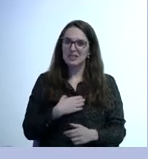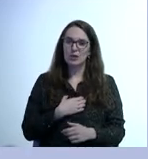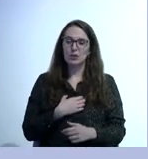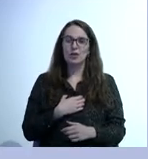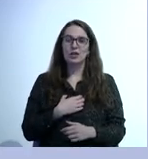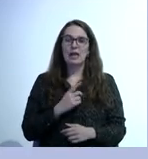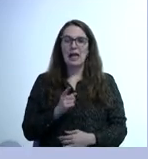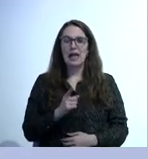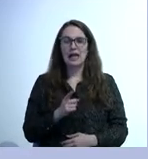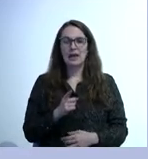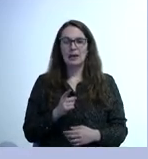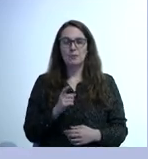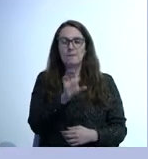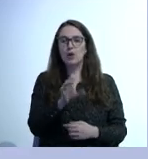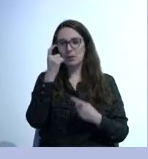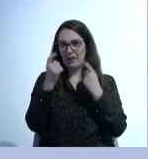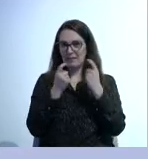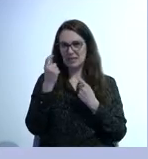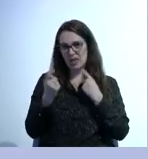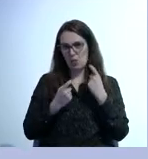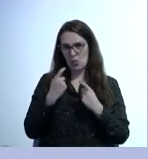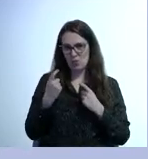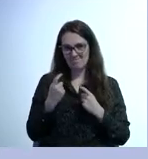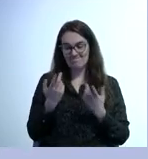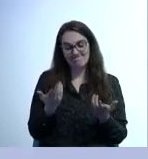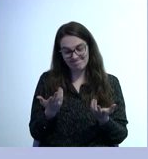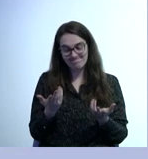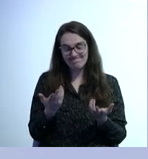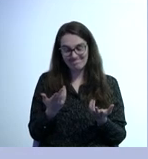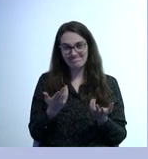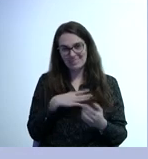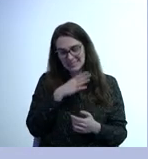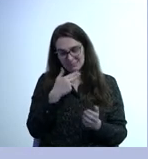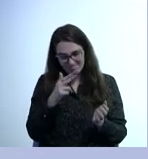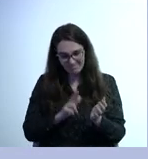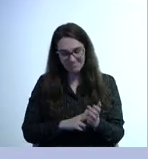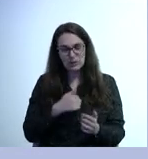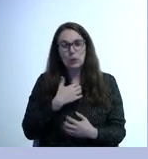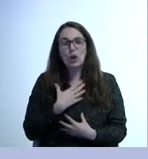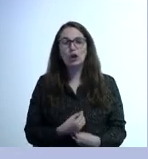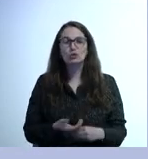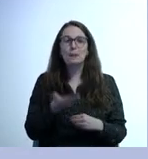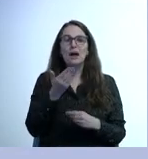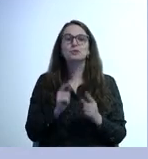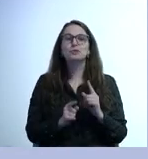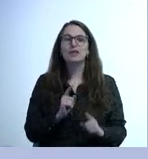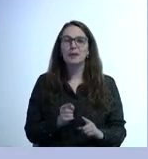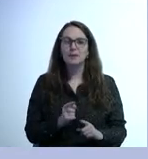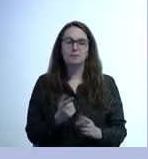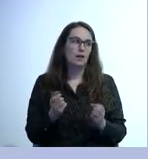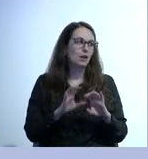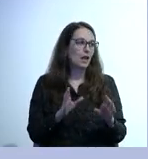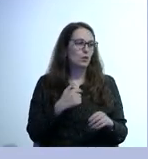um ponto de reflexão e eu devo confessar que o que mais me agrada, em paralelo com a possibilidade